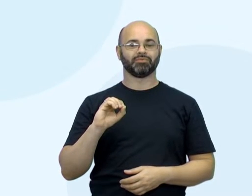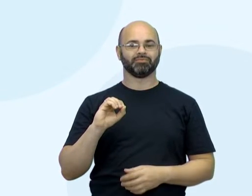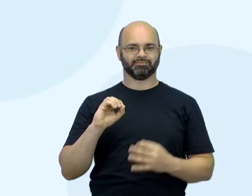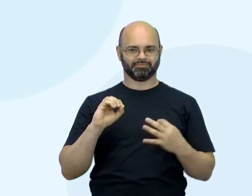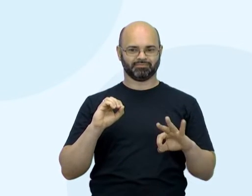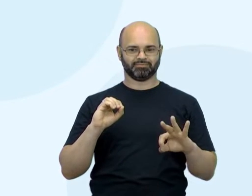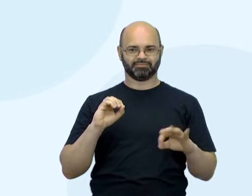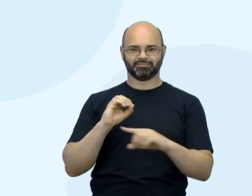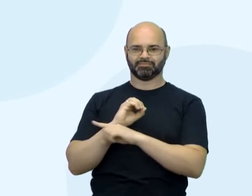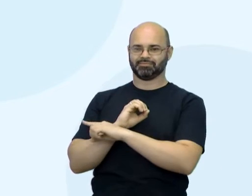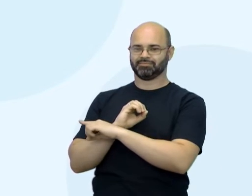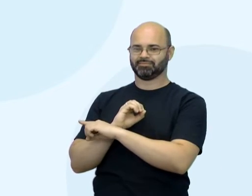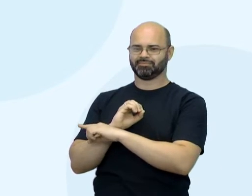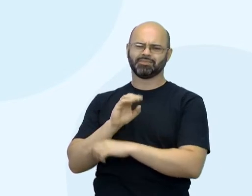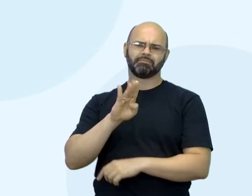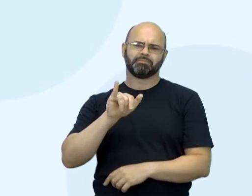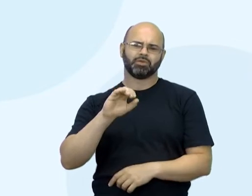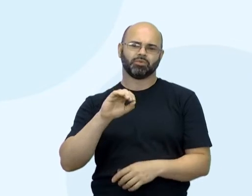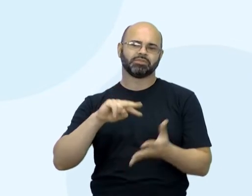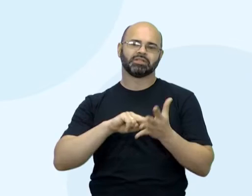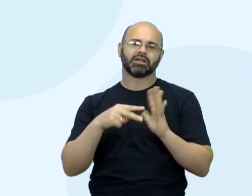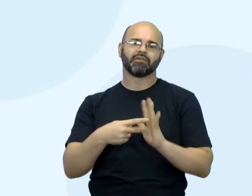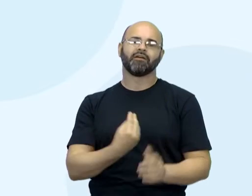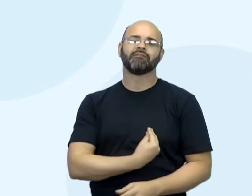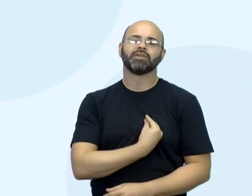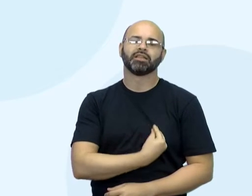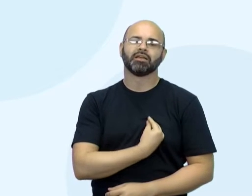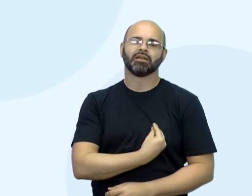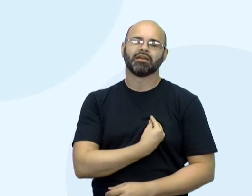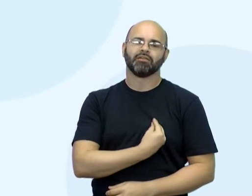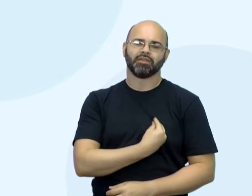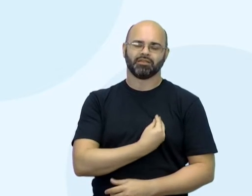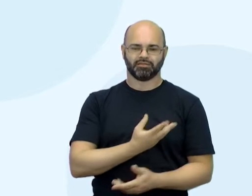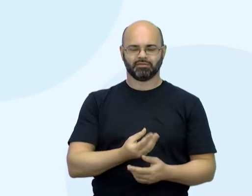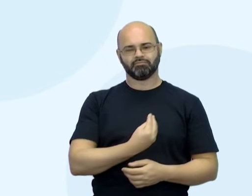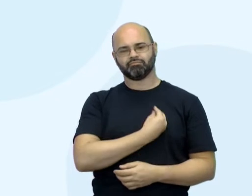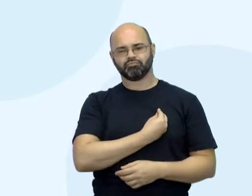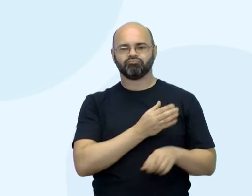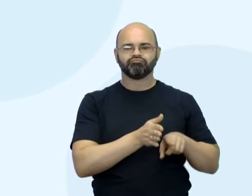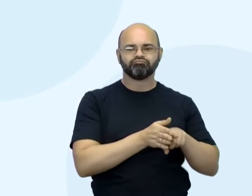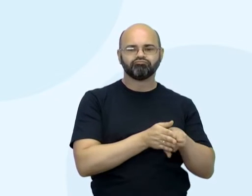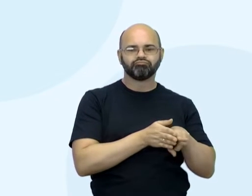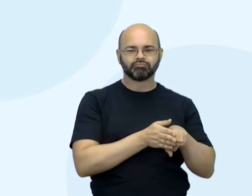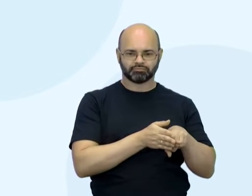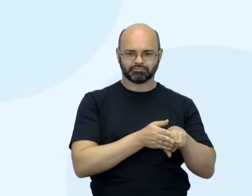certo? Da biologia, de vida, né? E,